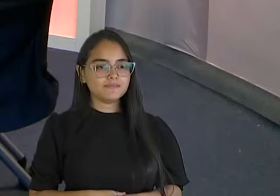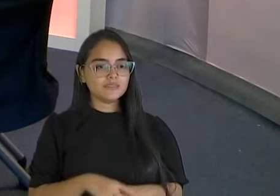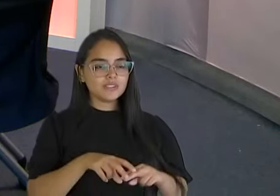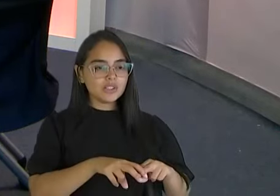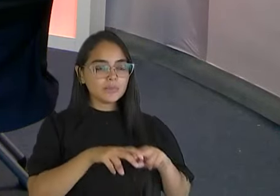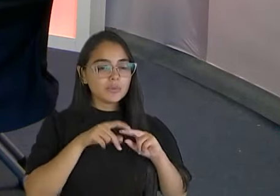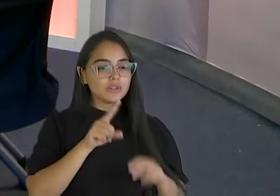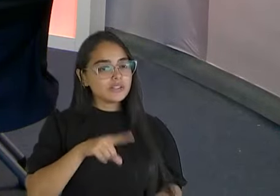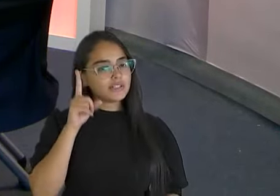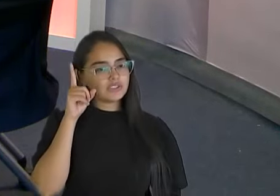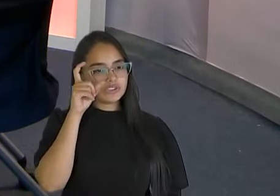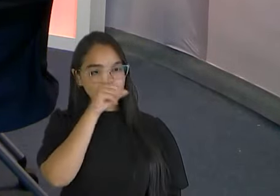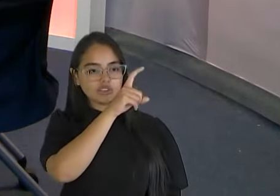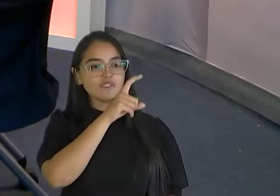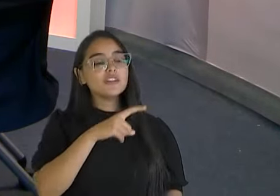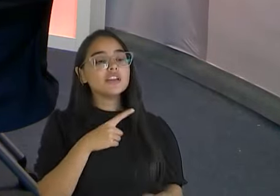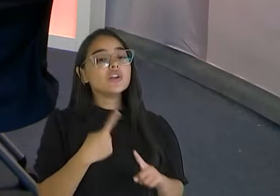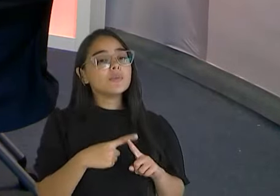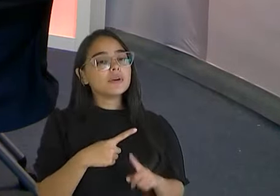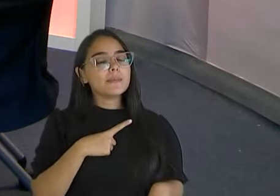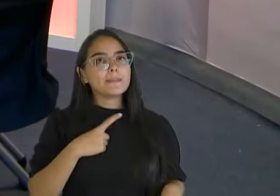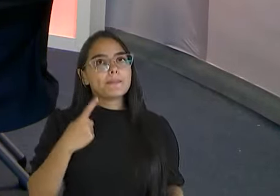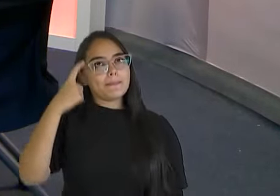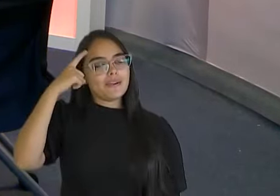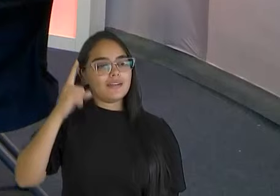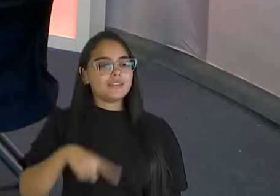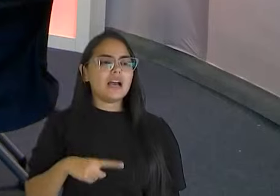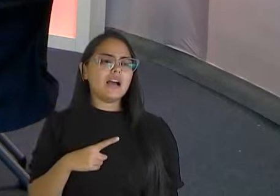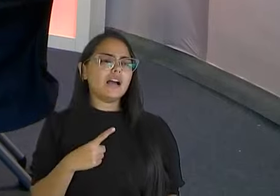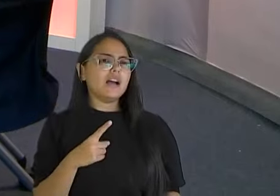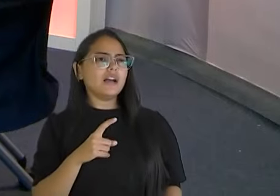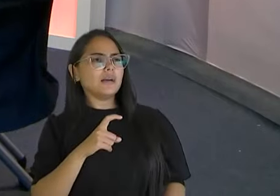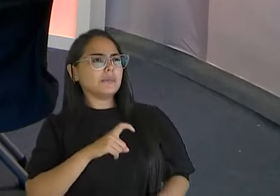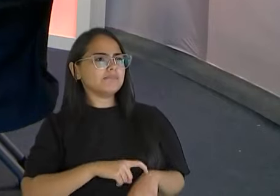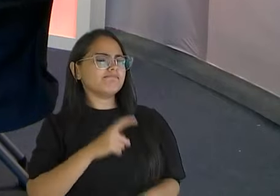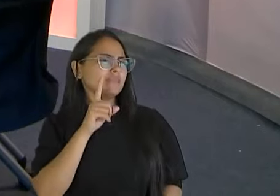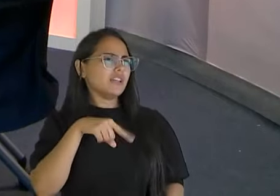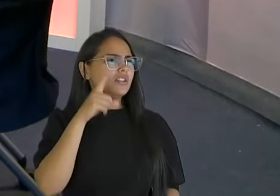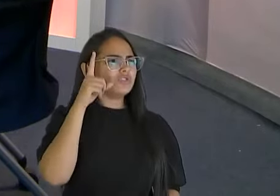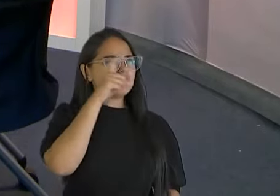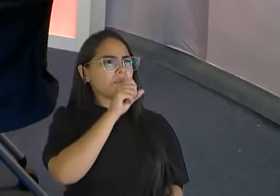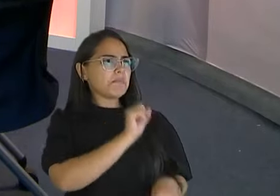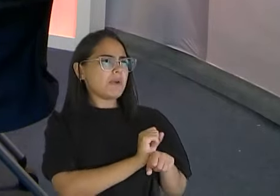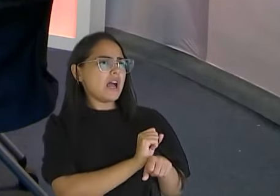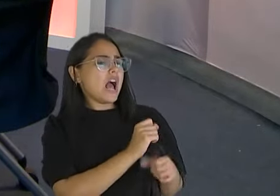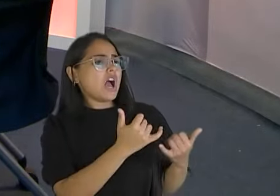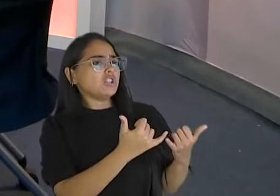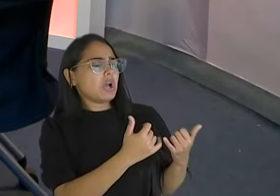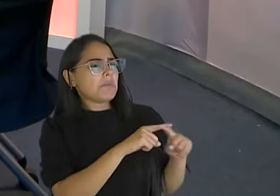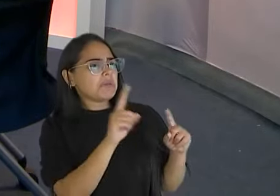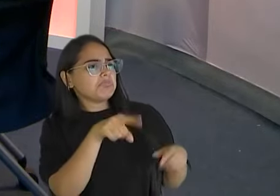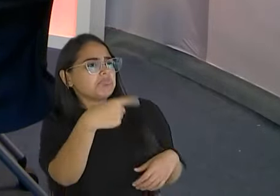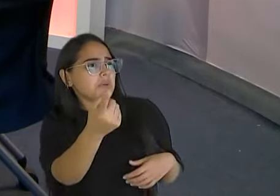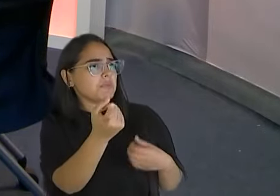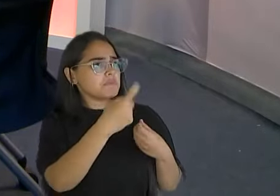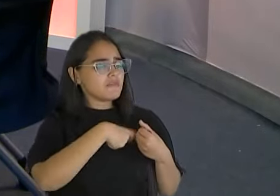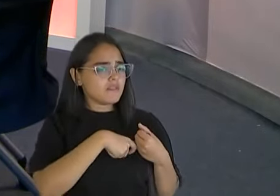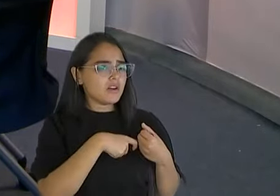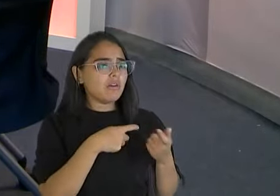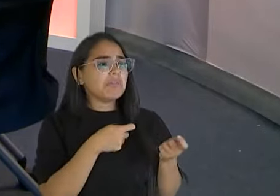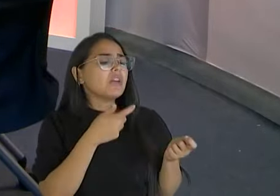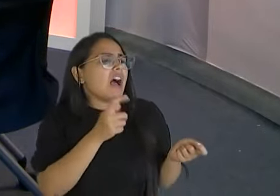é tão difícil, né? Porque, às vezes, tem a ideia de que eu posso passar ali um tempo parando de jogar e eu vou retornar ali. Você vai administrar isso, né?